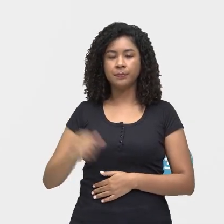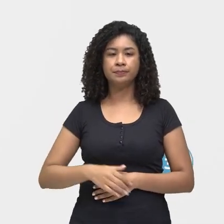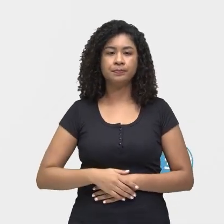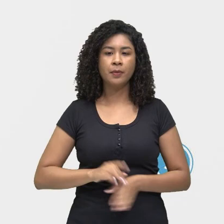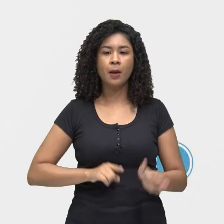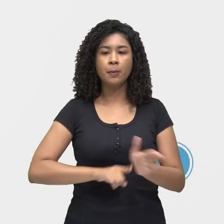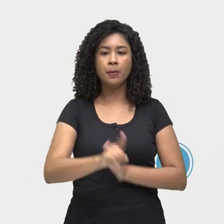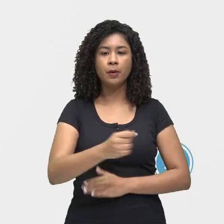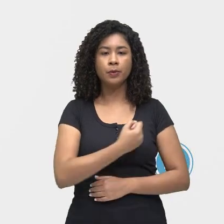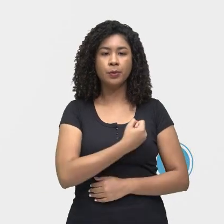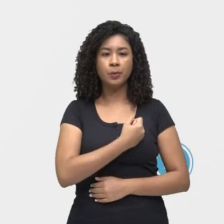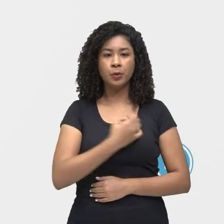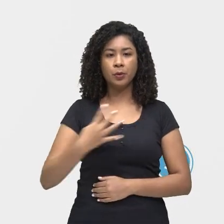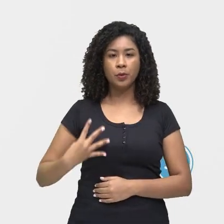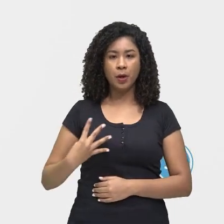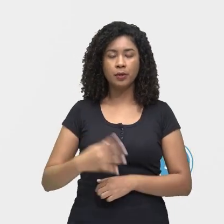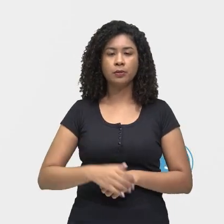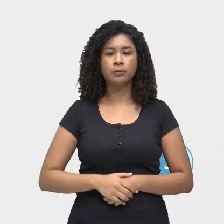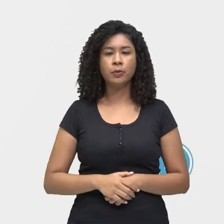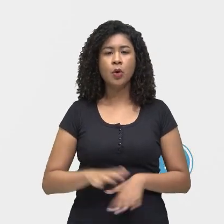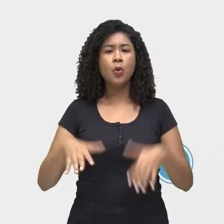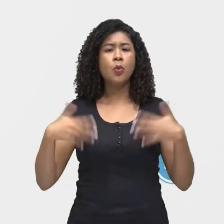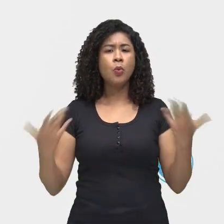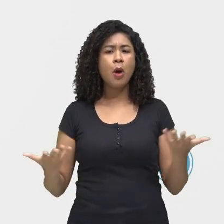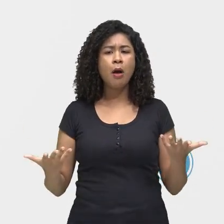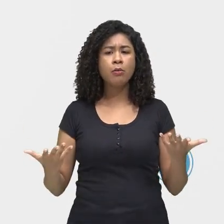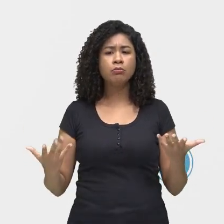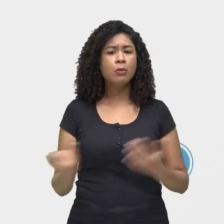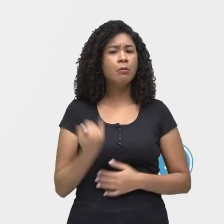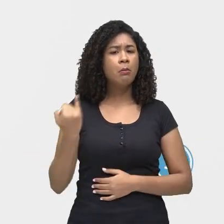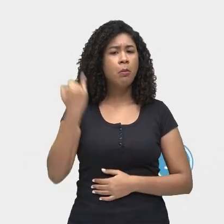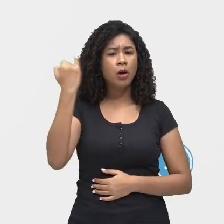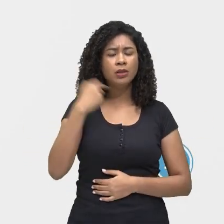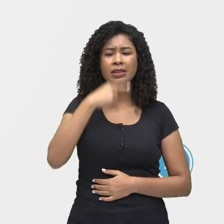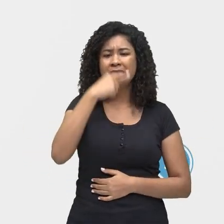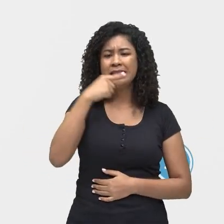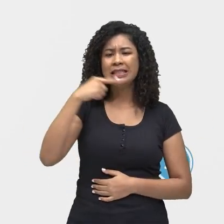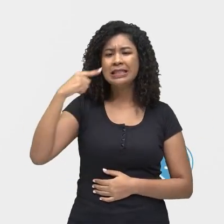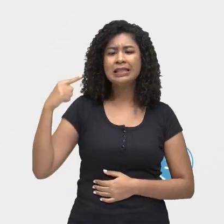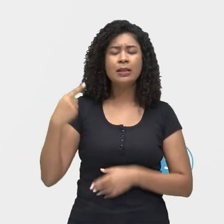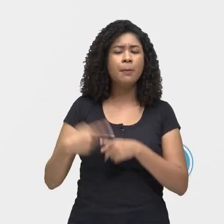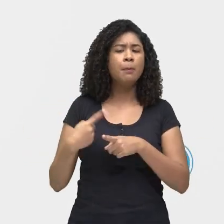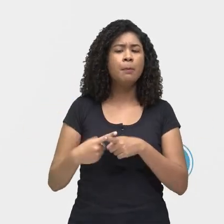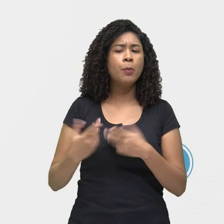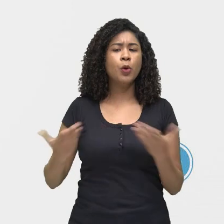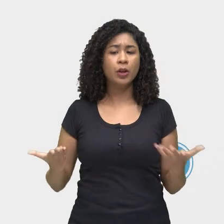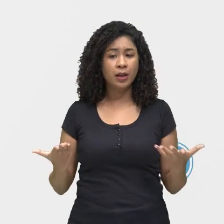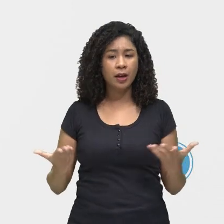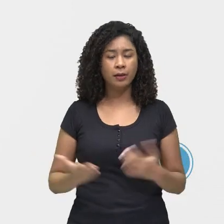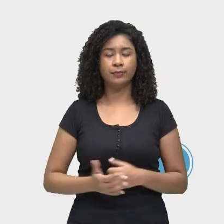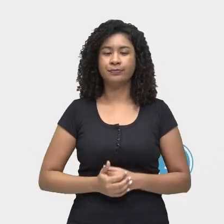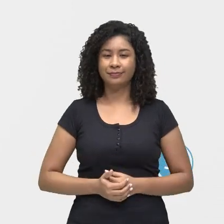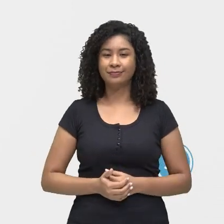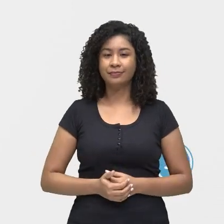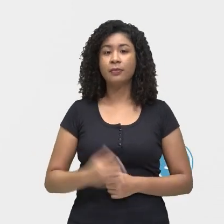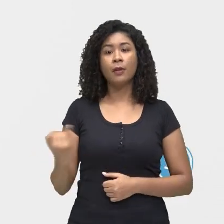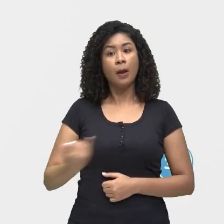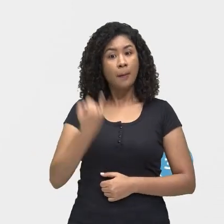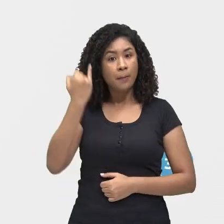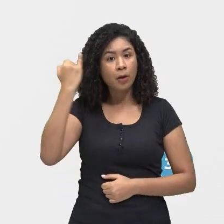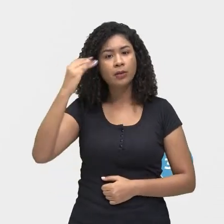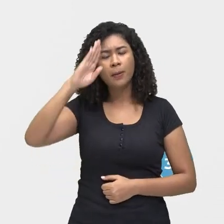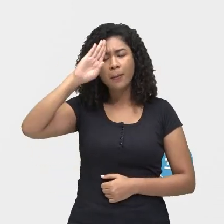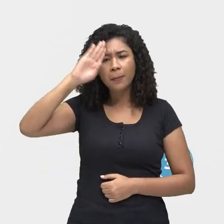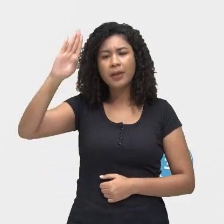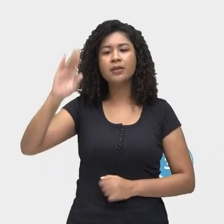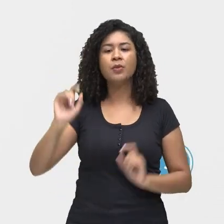a escovação diária dos dentes? Então, é muito importante a gente manter a nossa boca bem higienizada, principalmente para que não